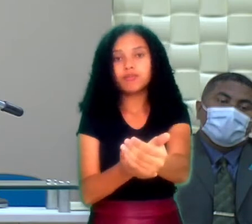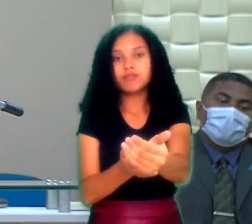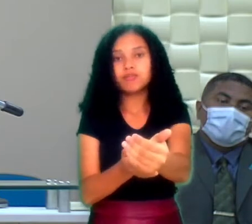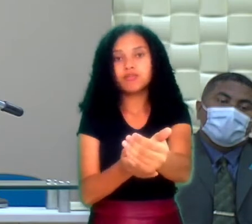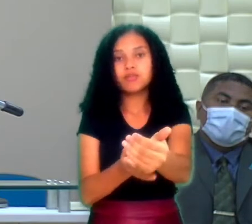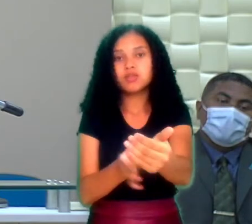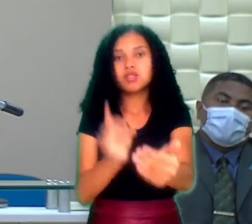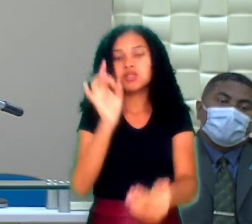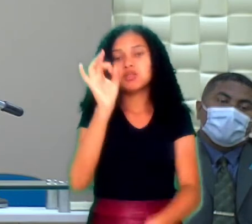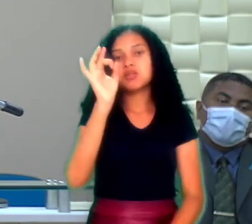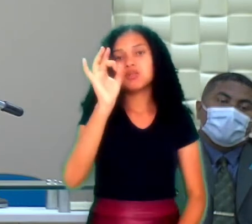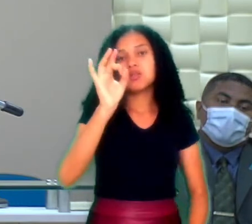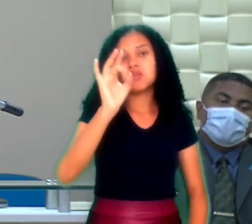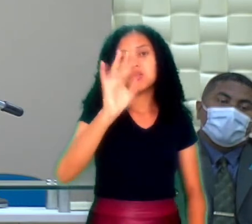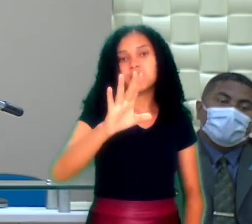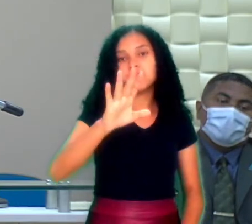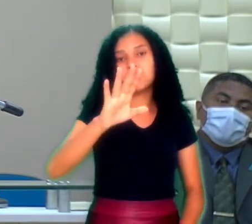descendo.